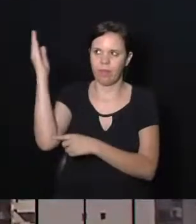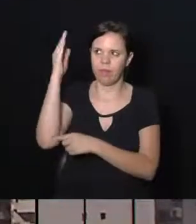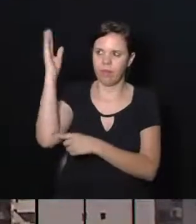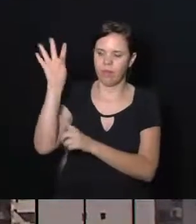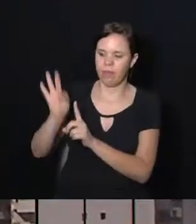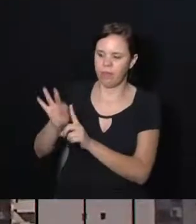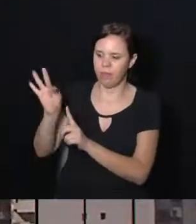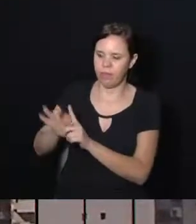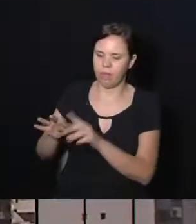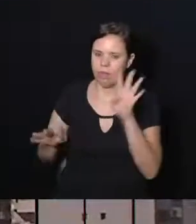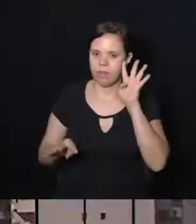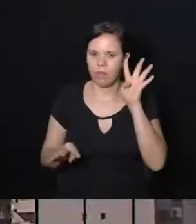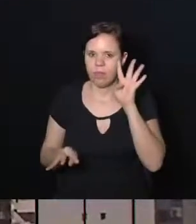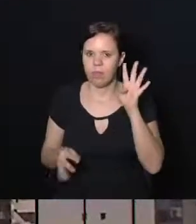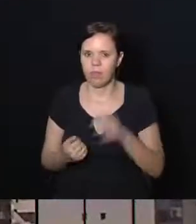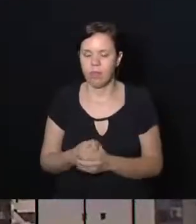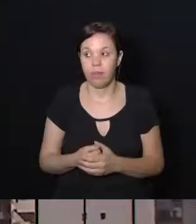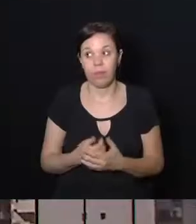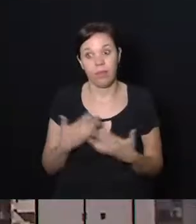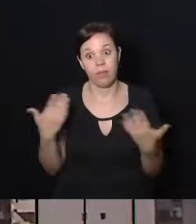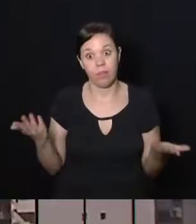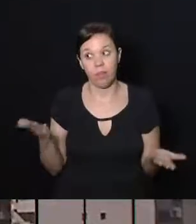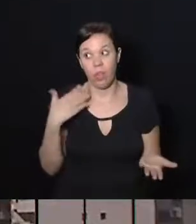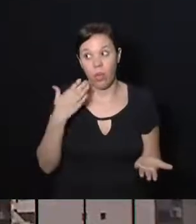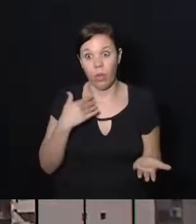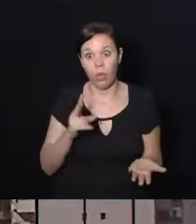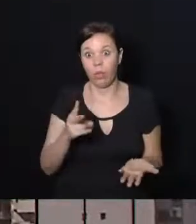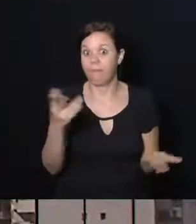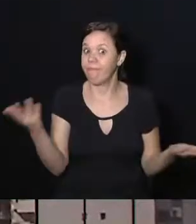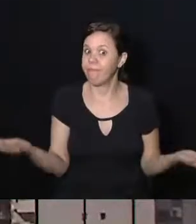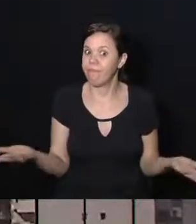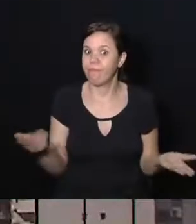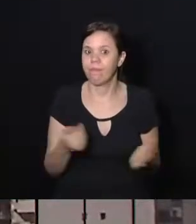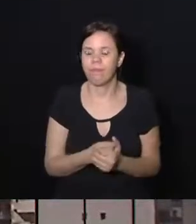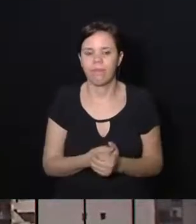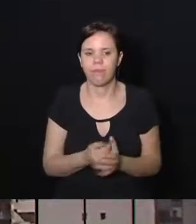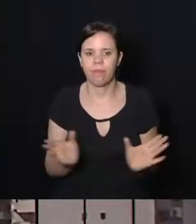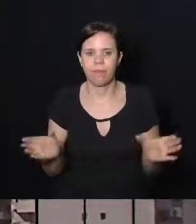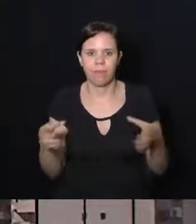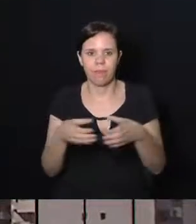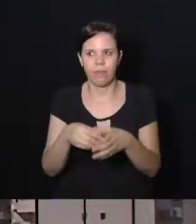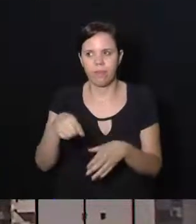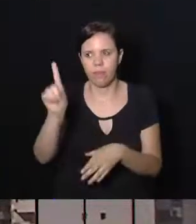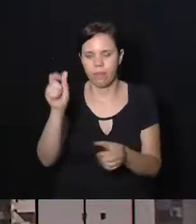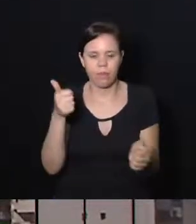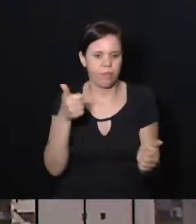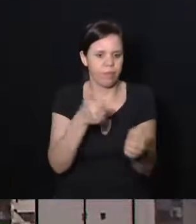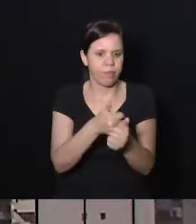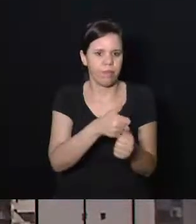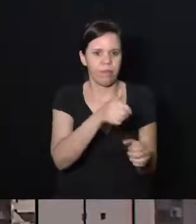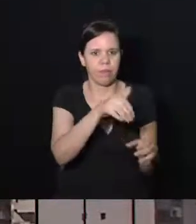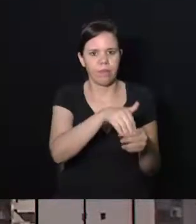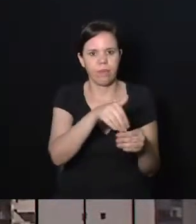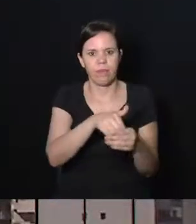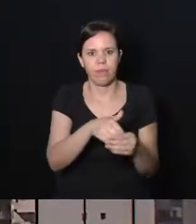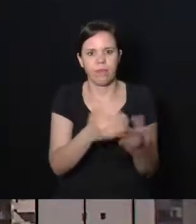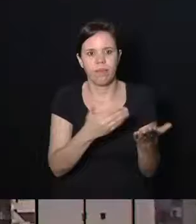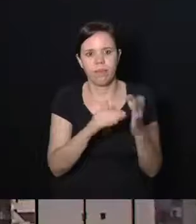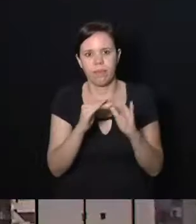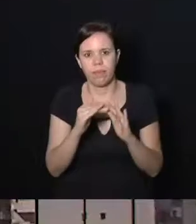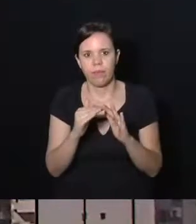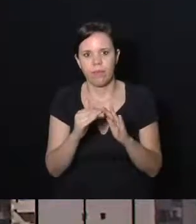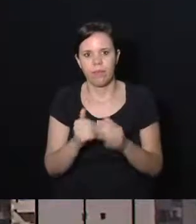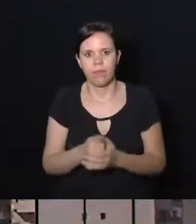para esta quarta-feira. Será que o calor vai continuar? A nossa equipe foi acompanhar a eleição em uma das escolas